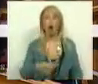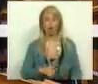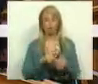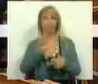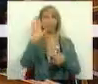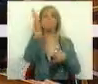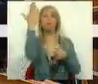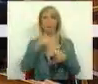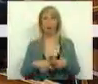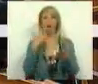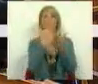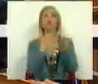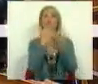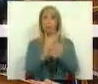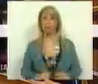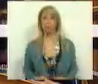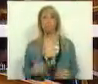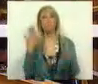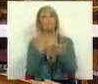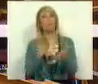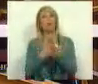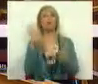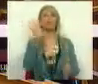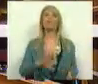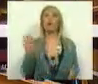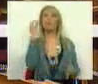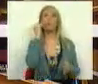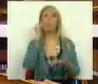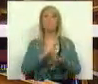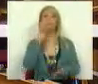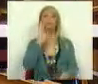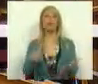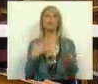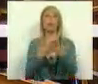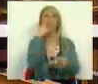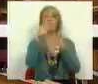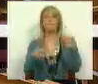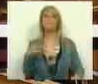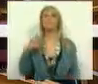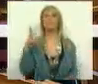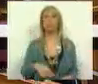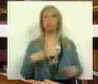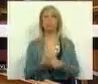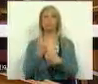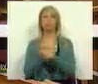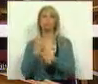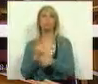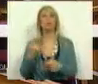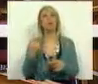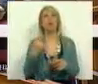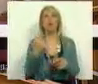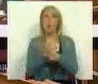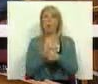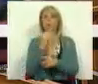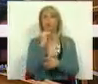estude. Estude a forma de sensibilizar os portugueses a consumirem produtos locais.